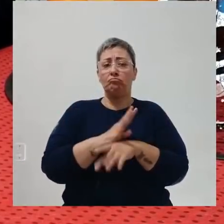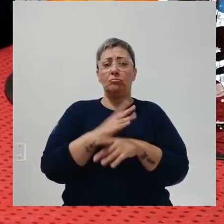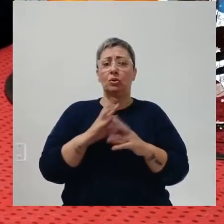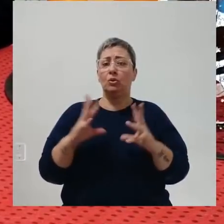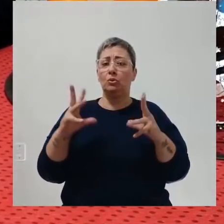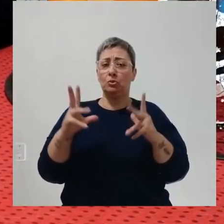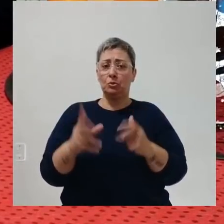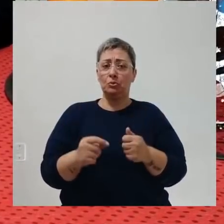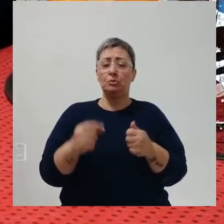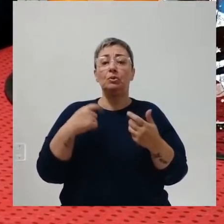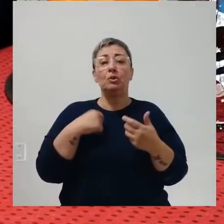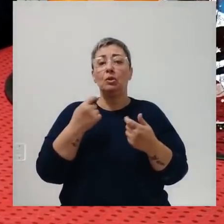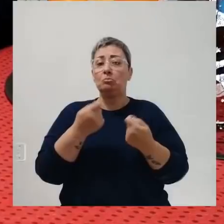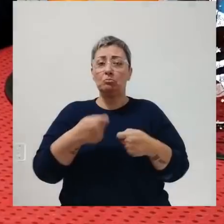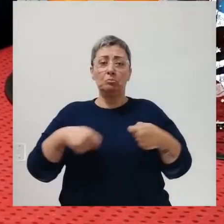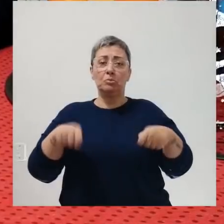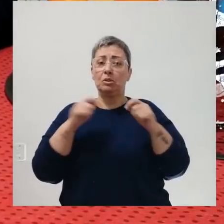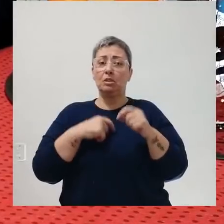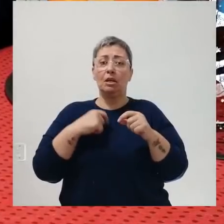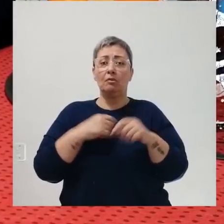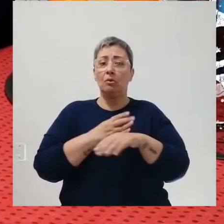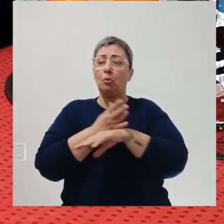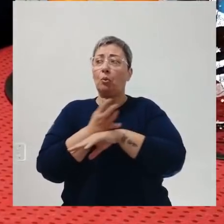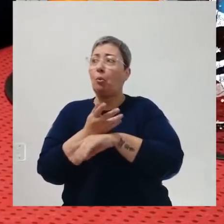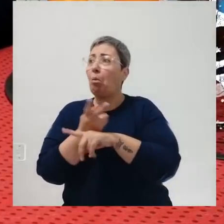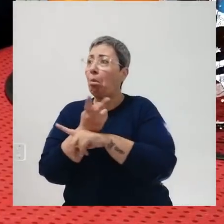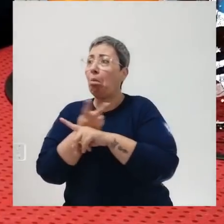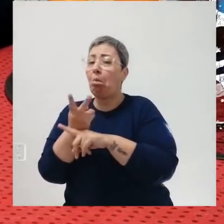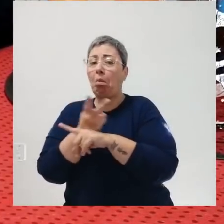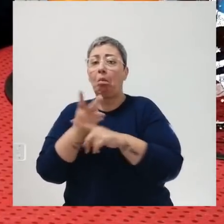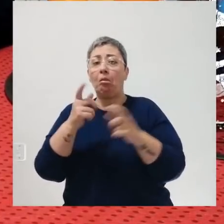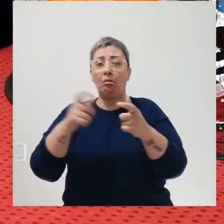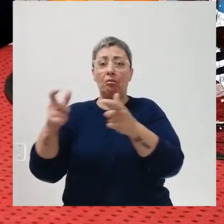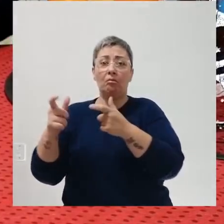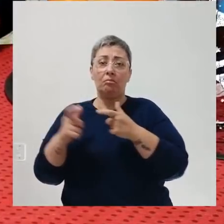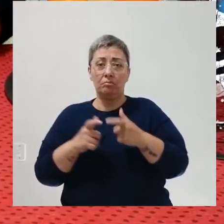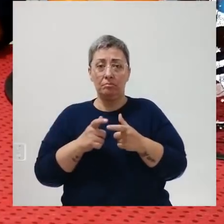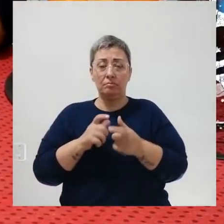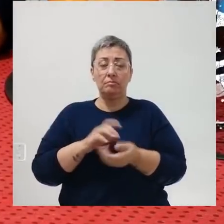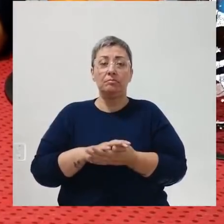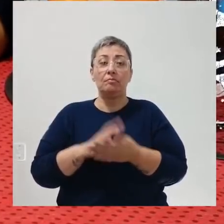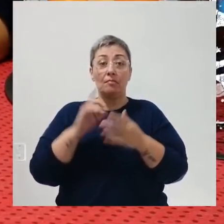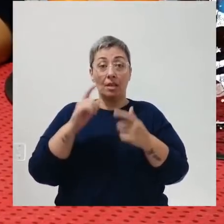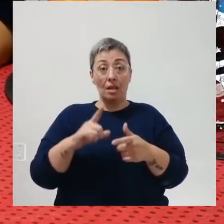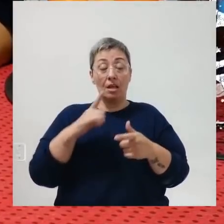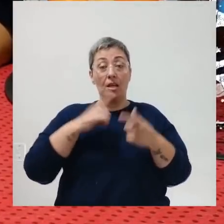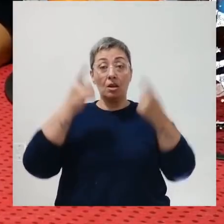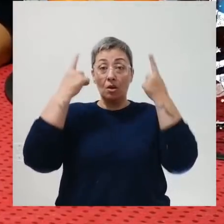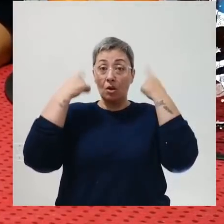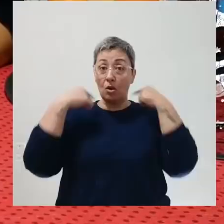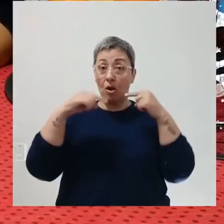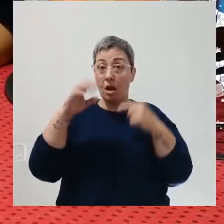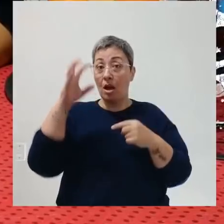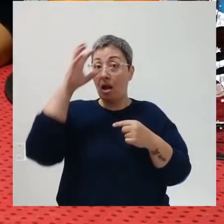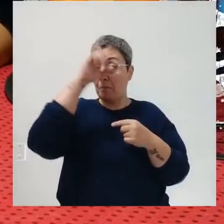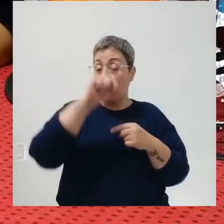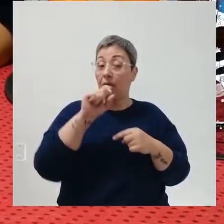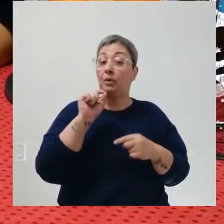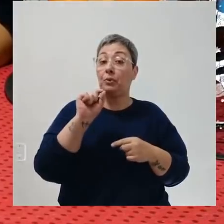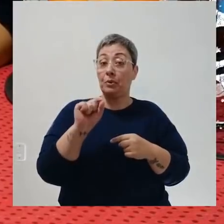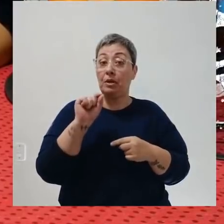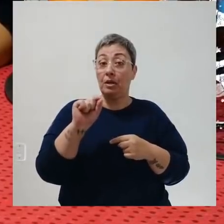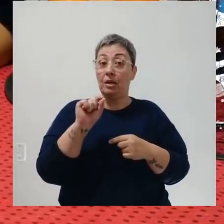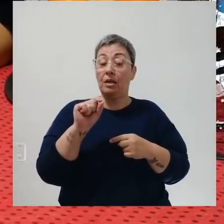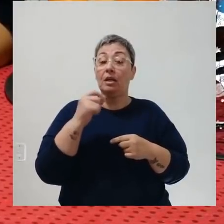para eles e eles não precisavam explorar outros lugares. Esse cordeirinho aprendeu a seguinte